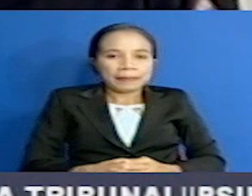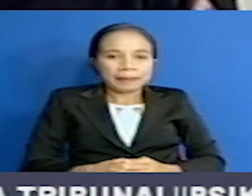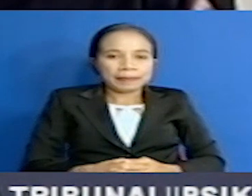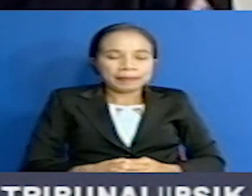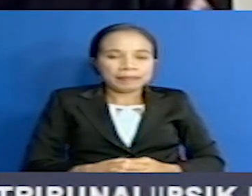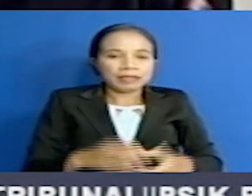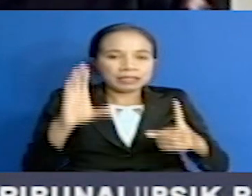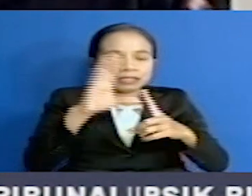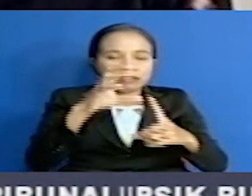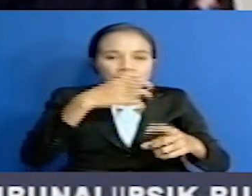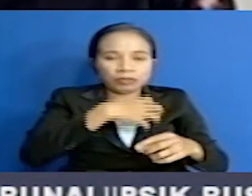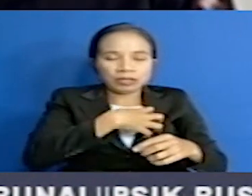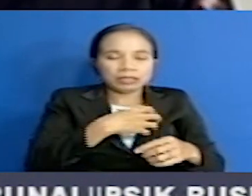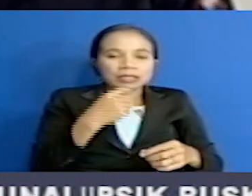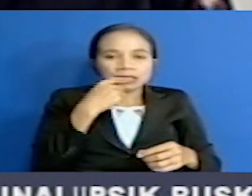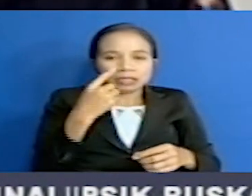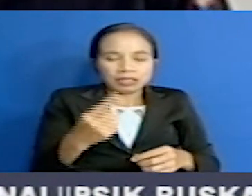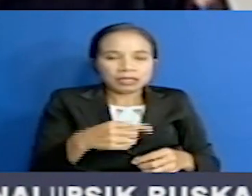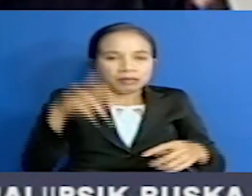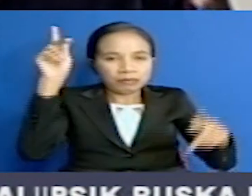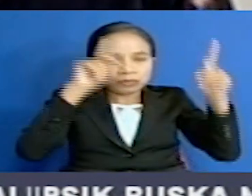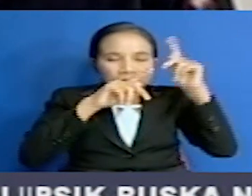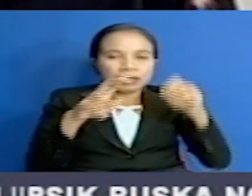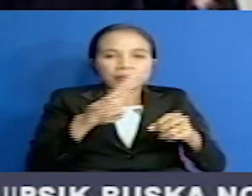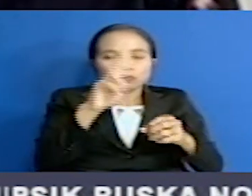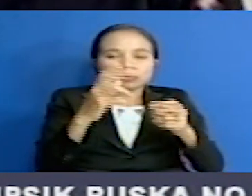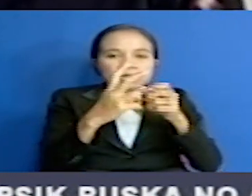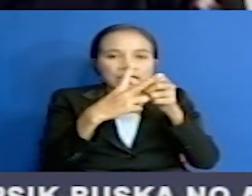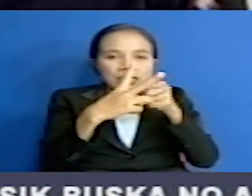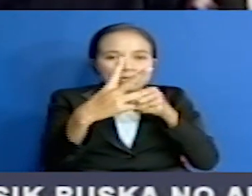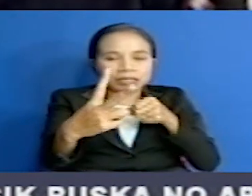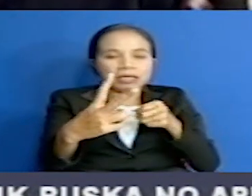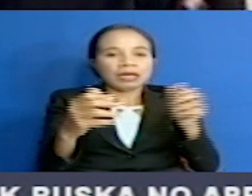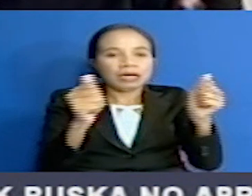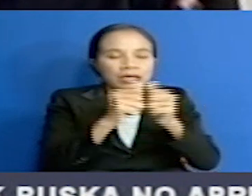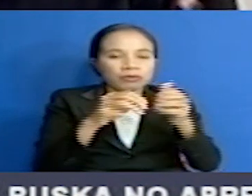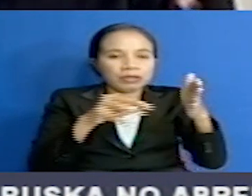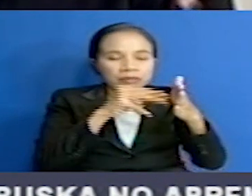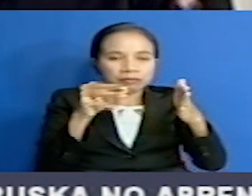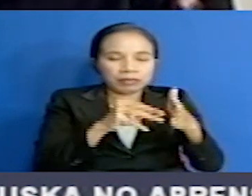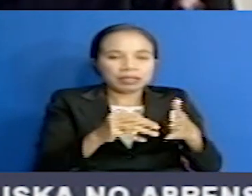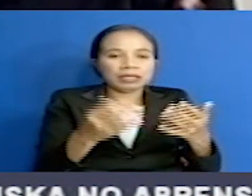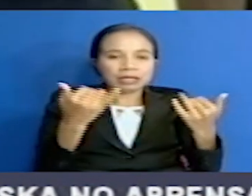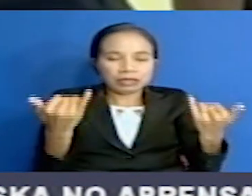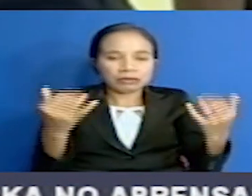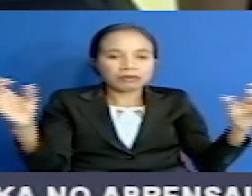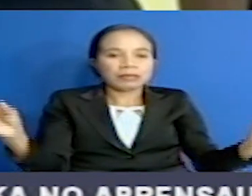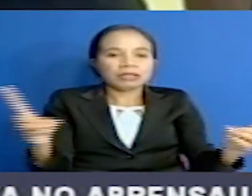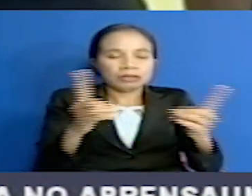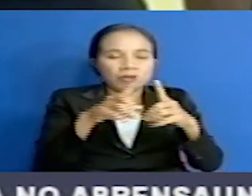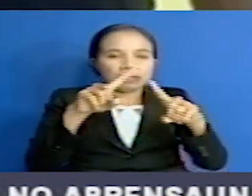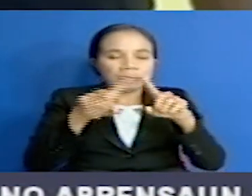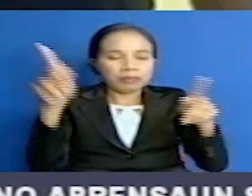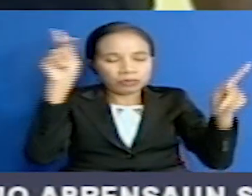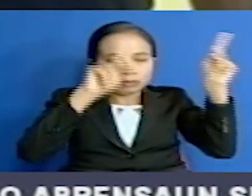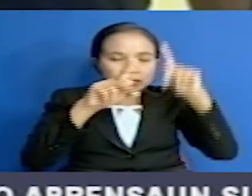Comissário Faustino da Costa confirma caso Rama Ambon sira nebe publica e mídia social ne Laos foi acontece, nebe caso sira